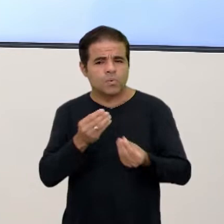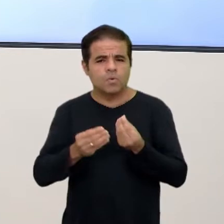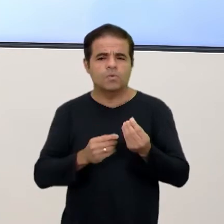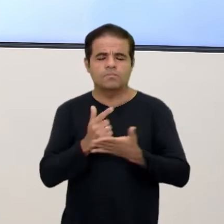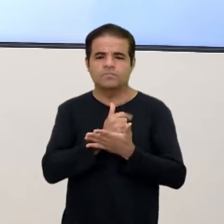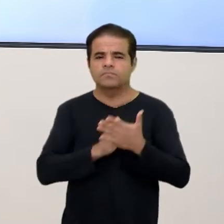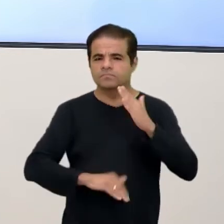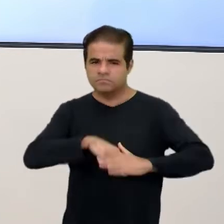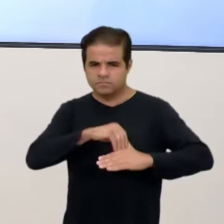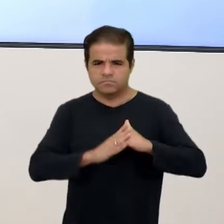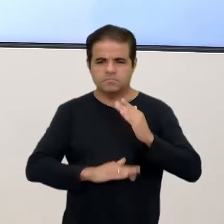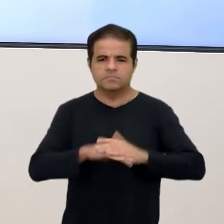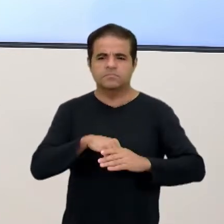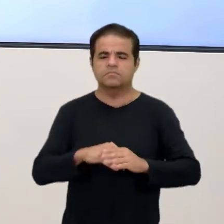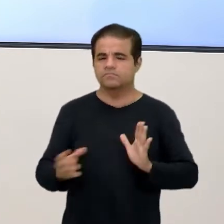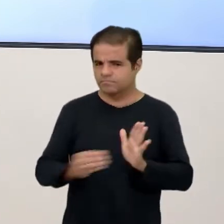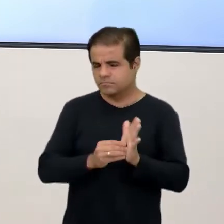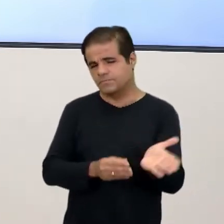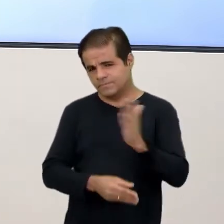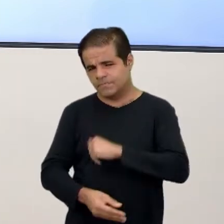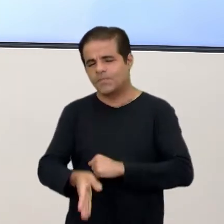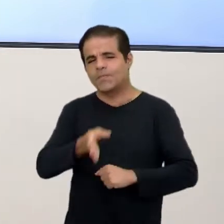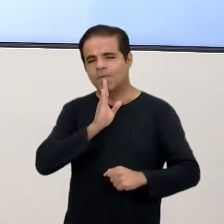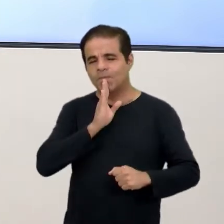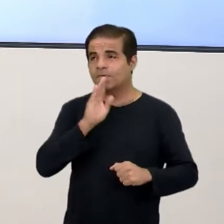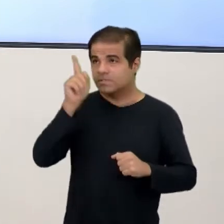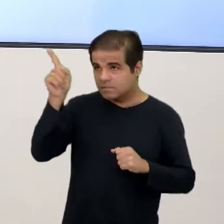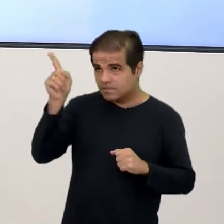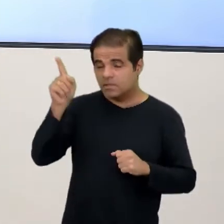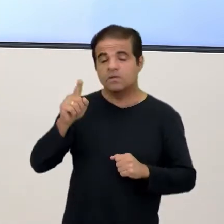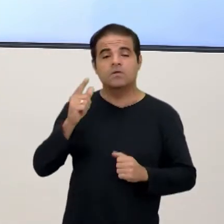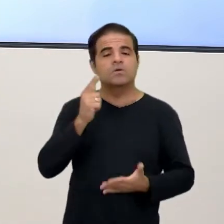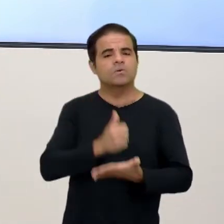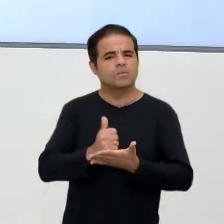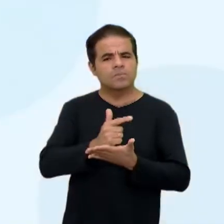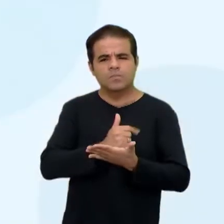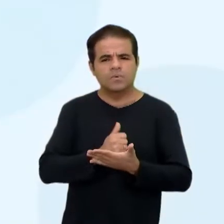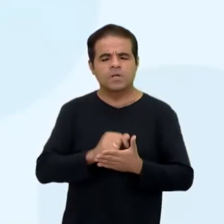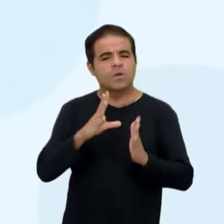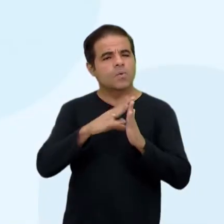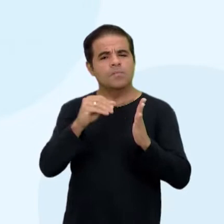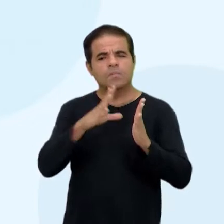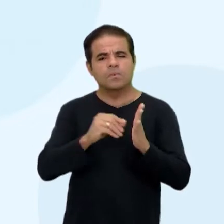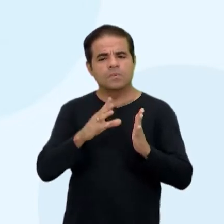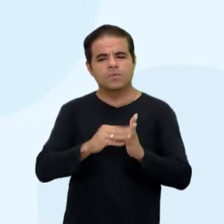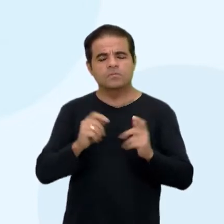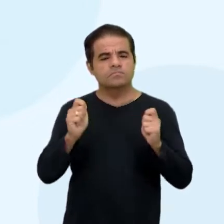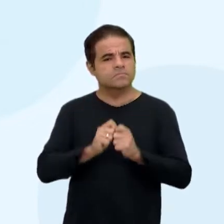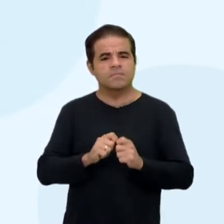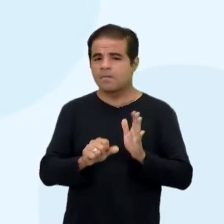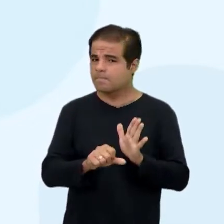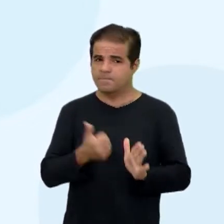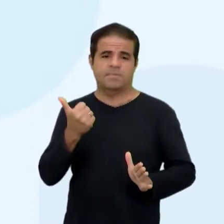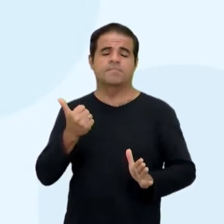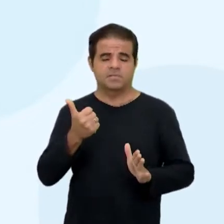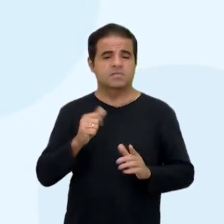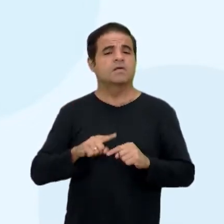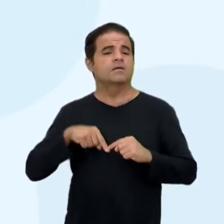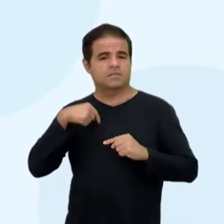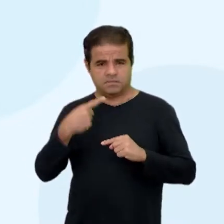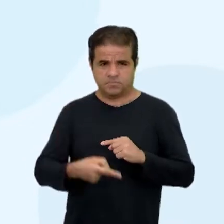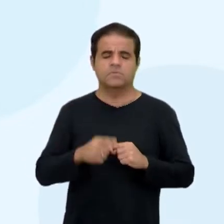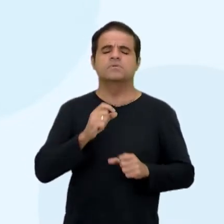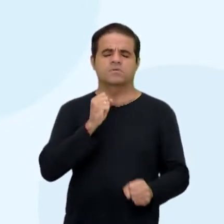protótipo. Beleza? Então vamos conhecer o nosso protótipo aí. Olha, o protótipo é um modelo que você faz uma primeira vez, né? E depois